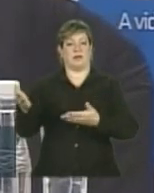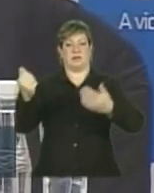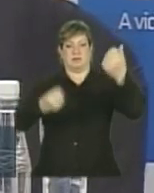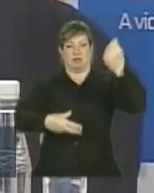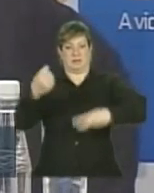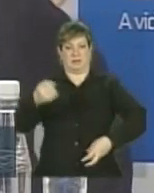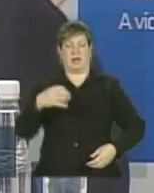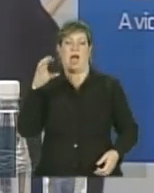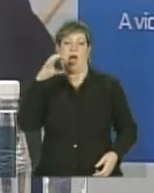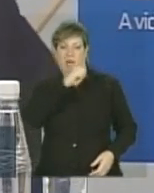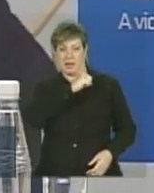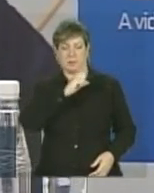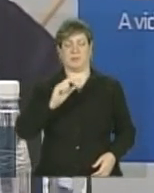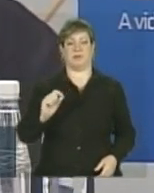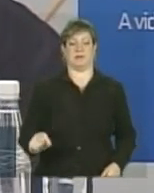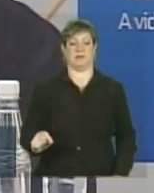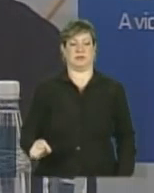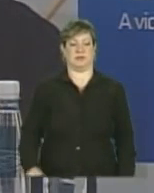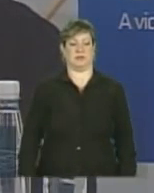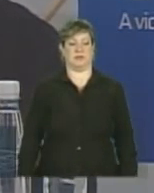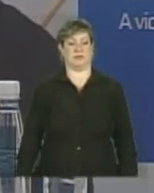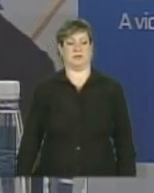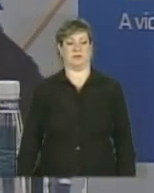apresentar rapidamente